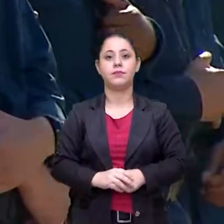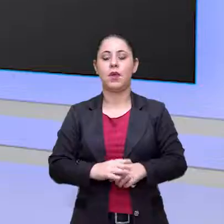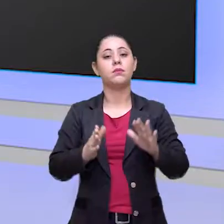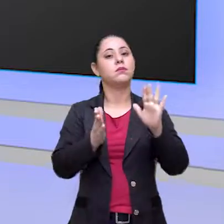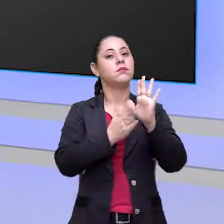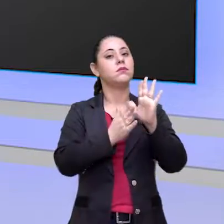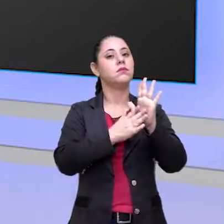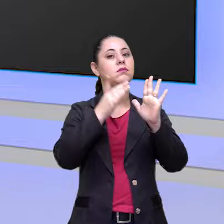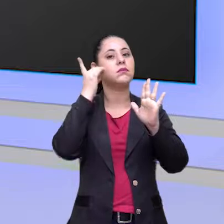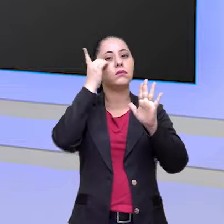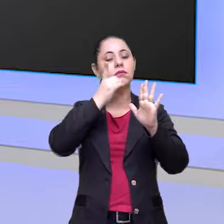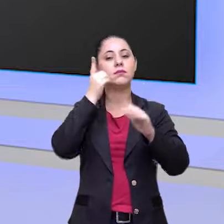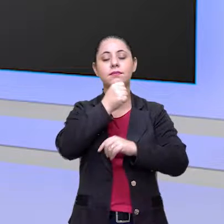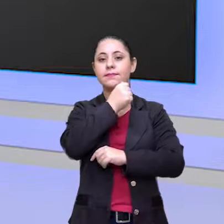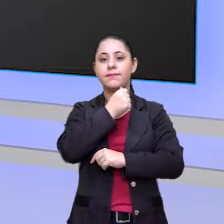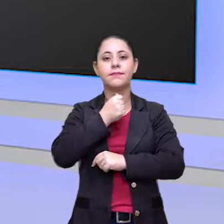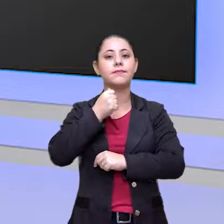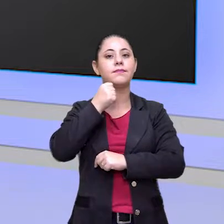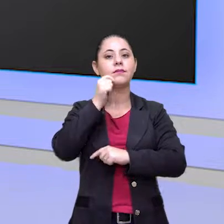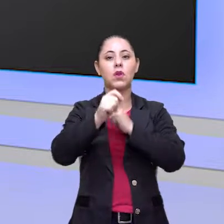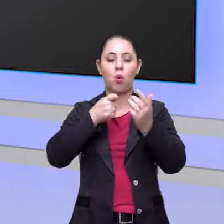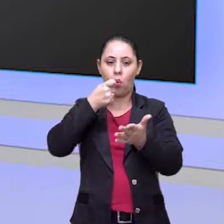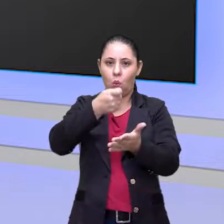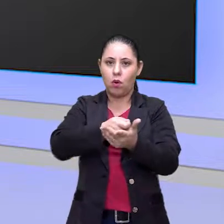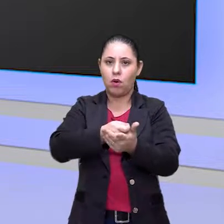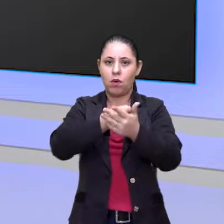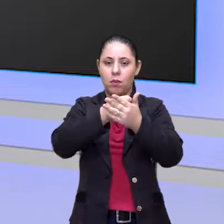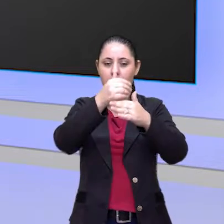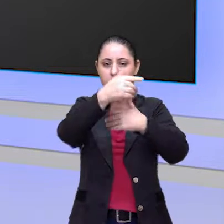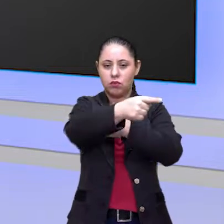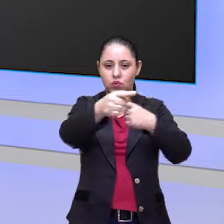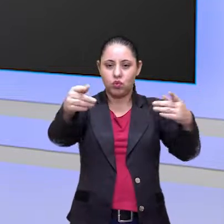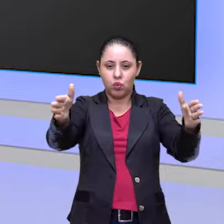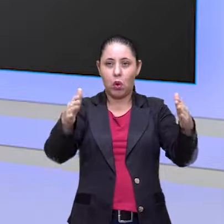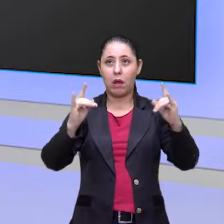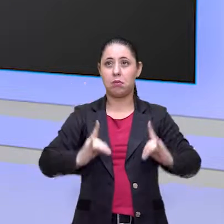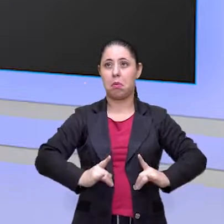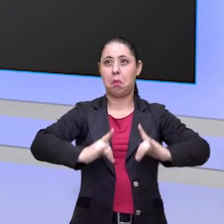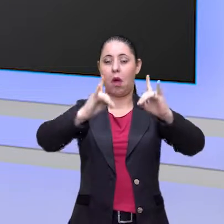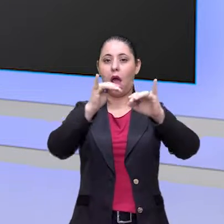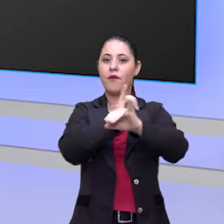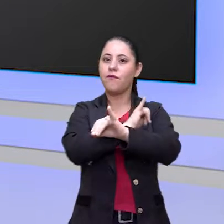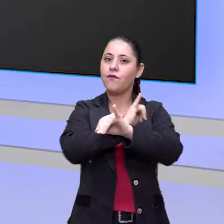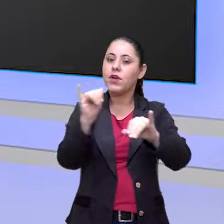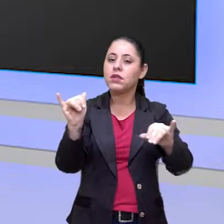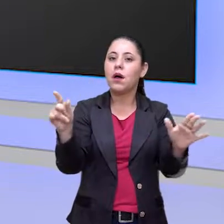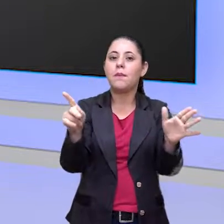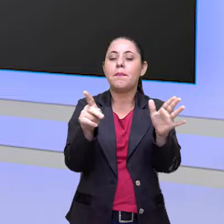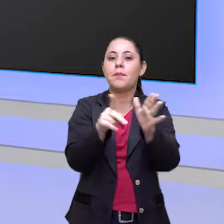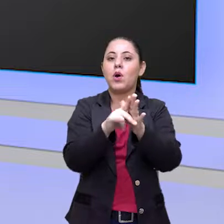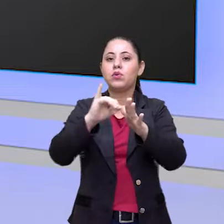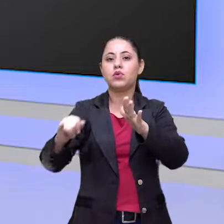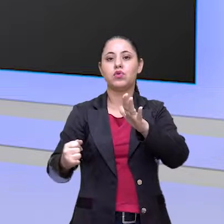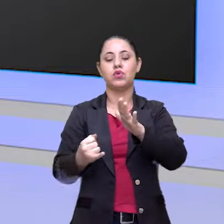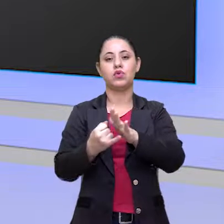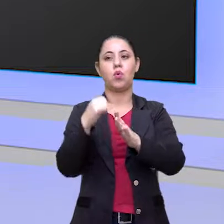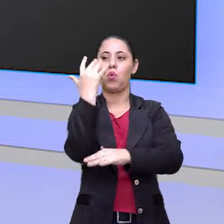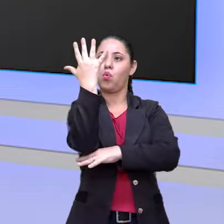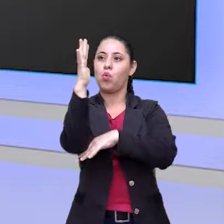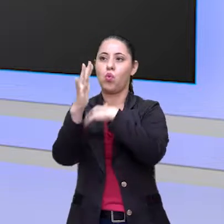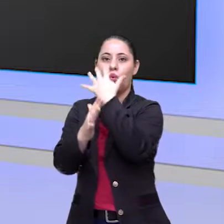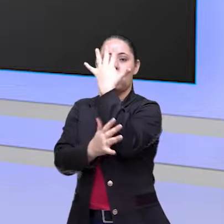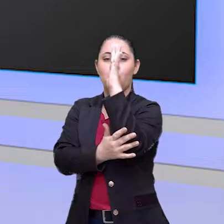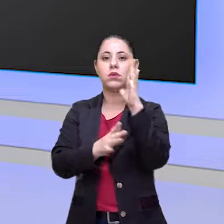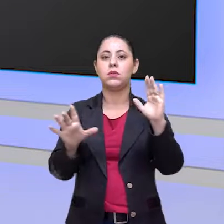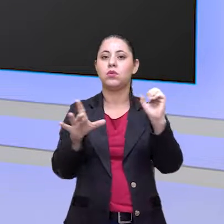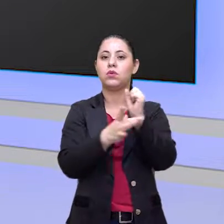militar. Proposta do deputado Antônio Vaz obriga condomínios e edifícios a comunicarem aos órgãos